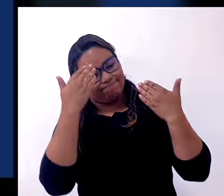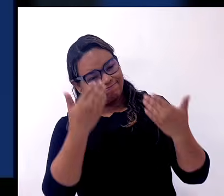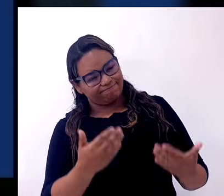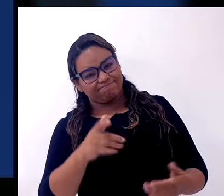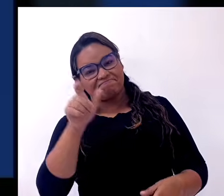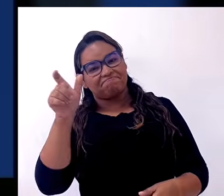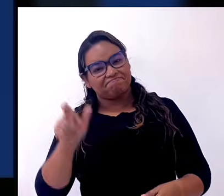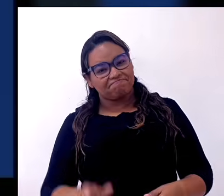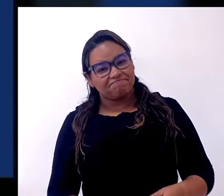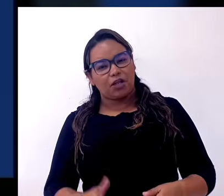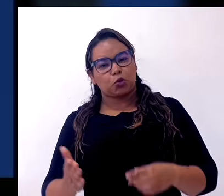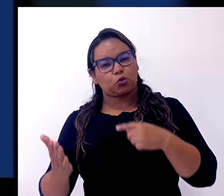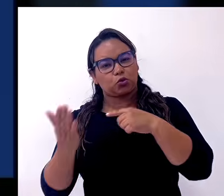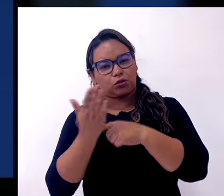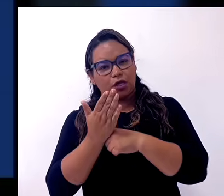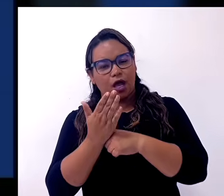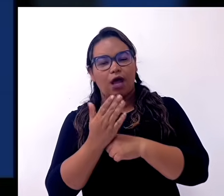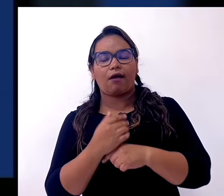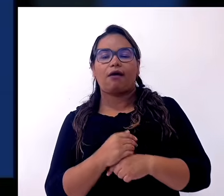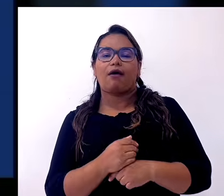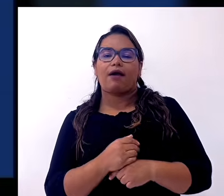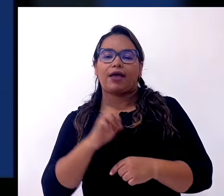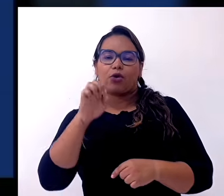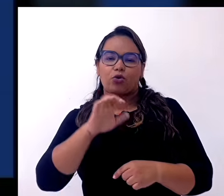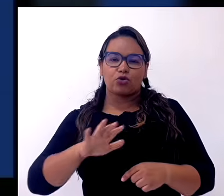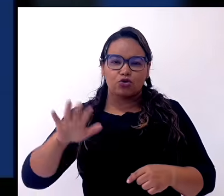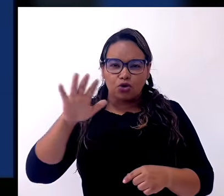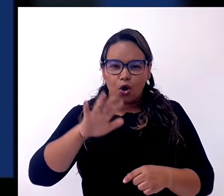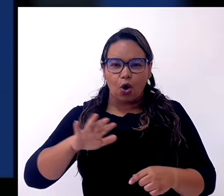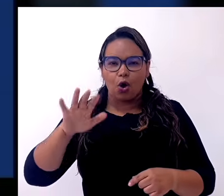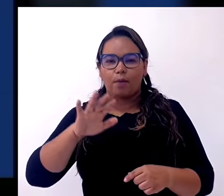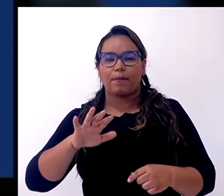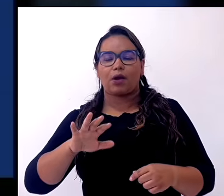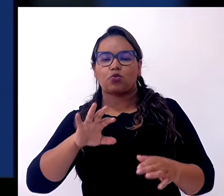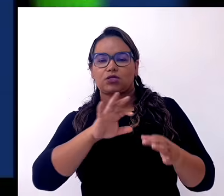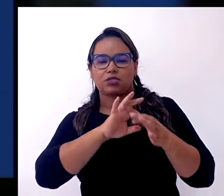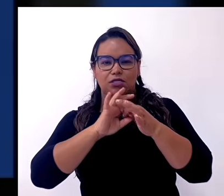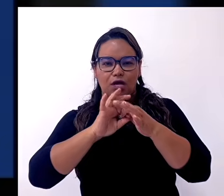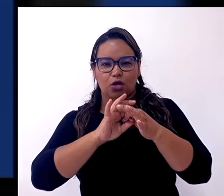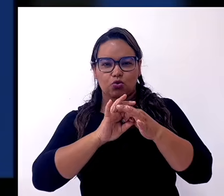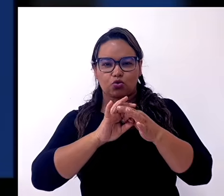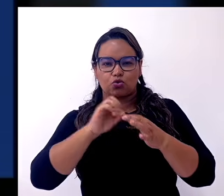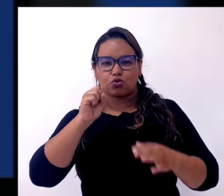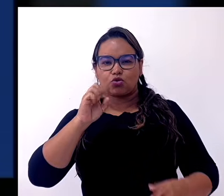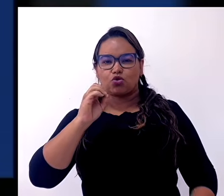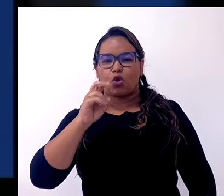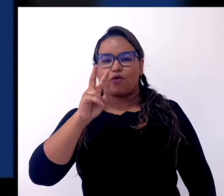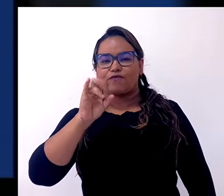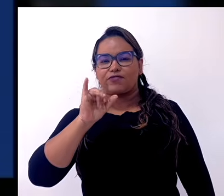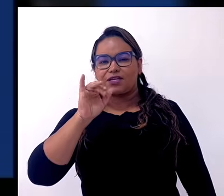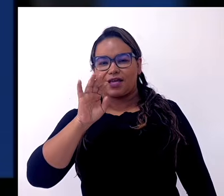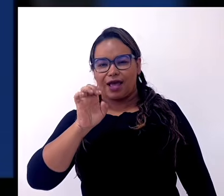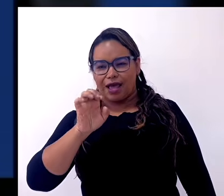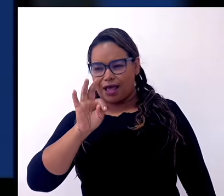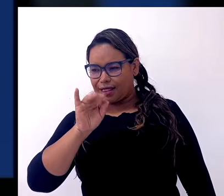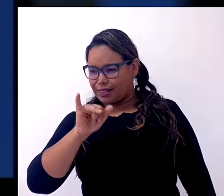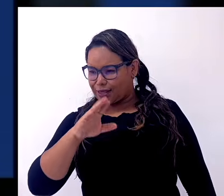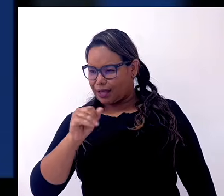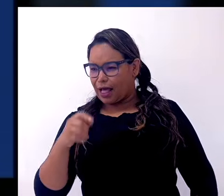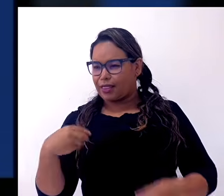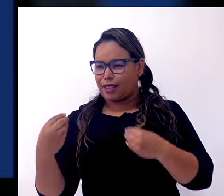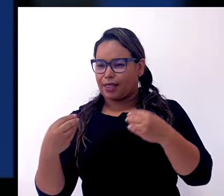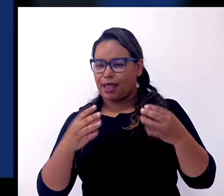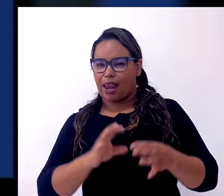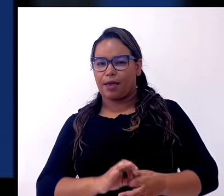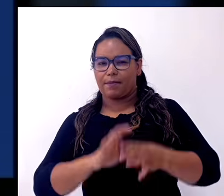libertando milhões para que possam viver por sua consciência e não pela coerção, e nos libertando a todos do constante temor da